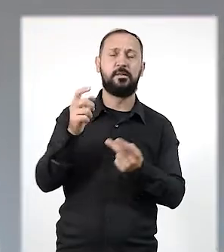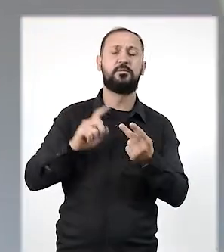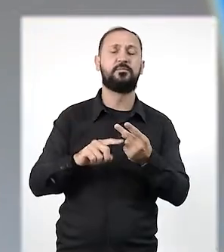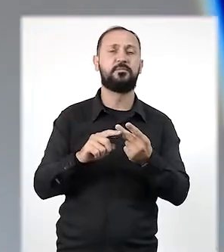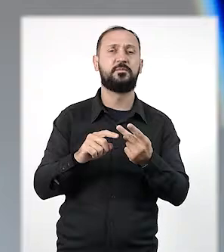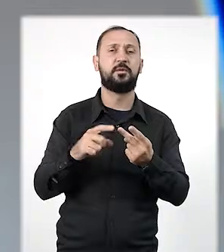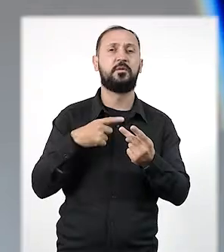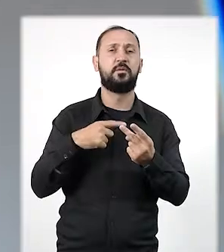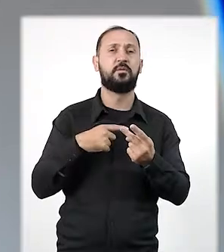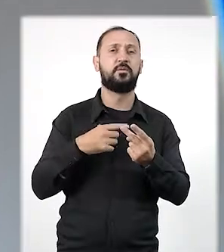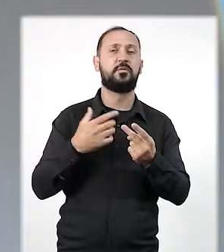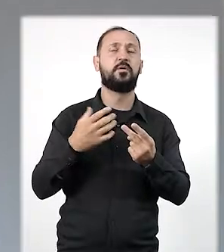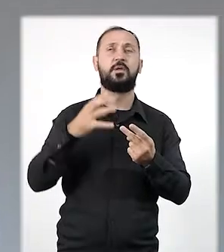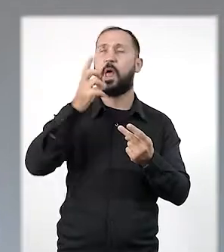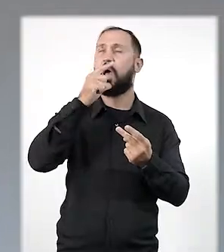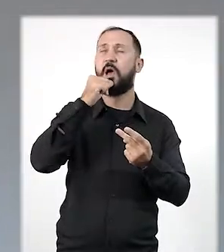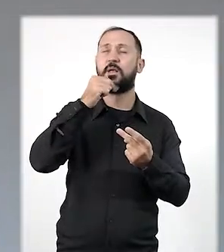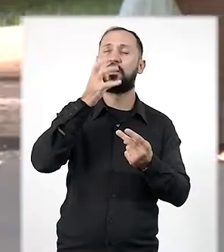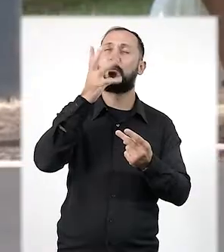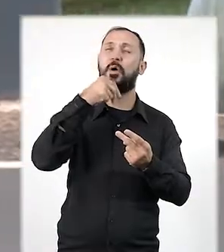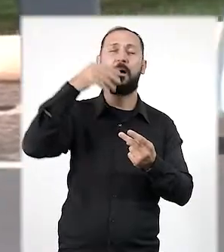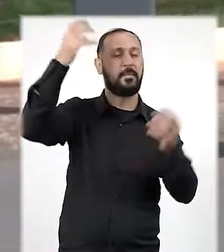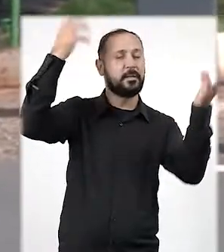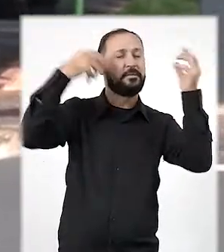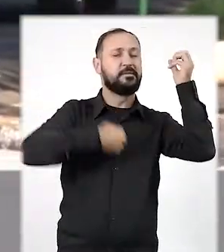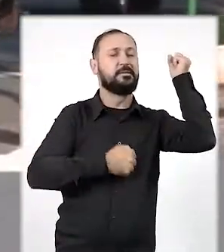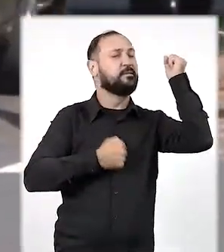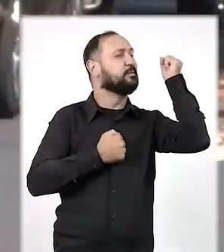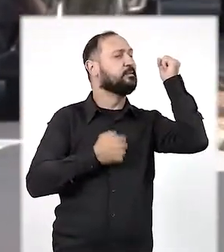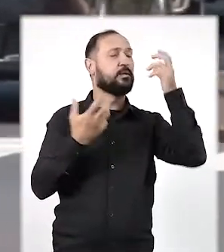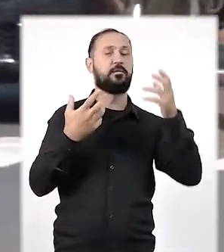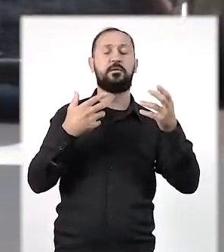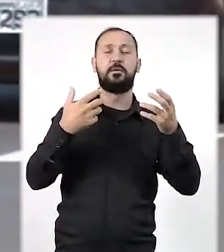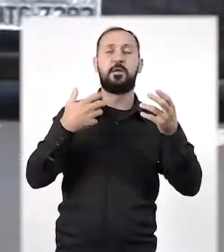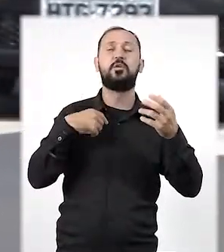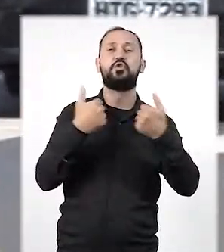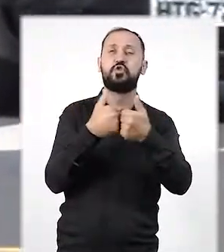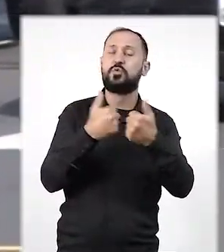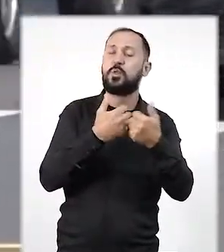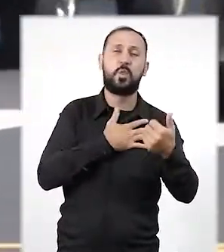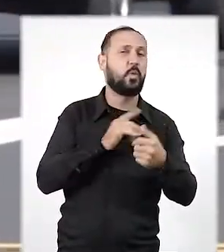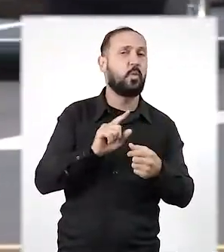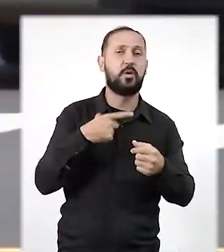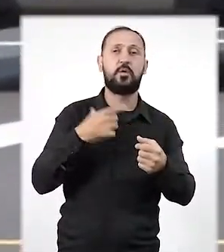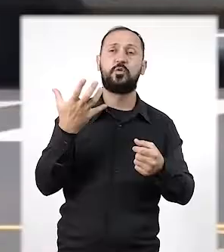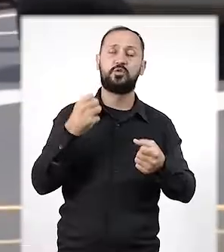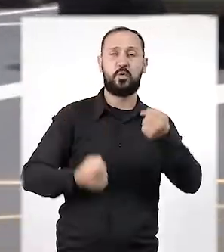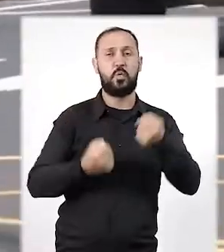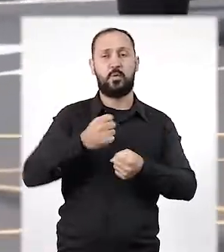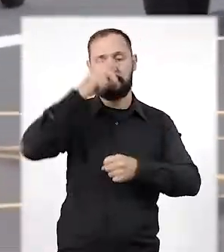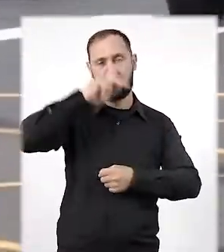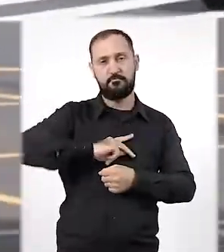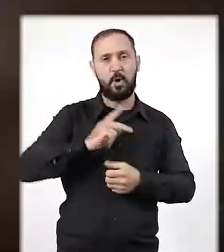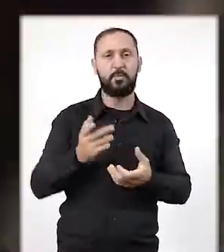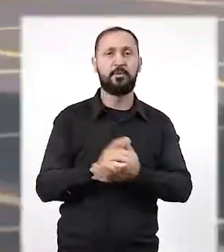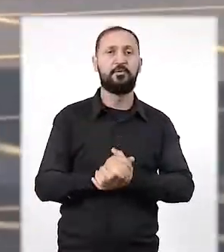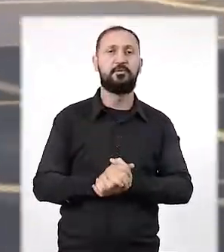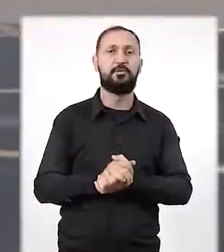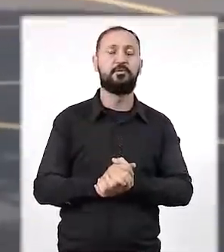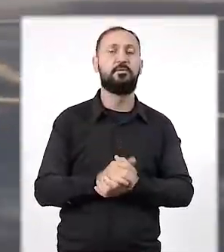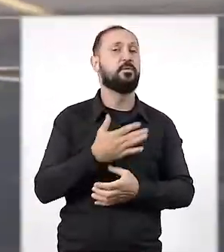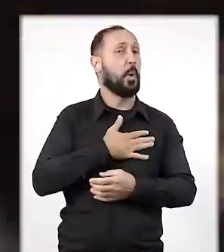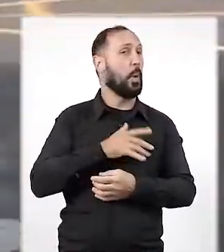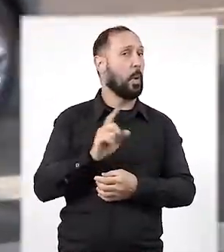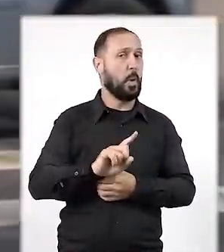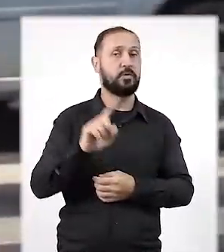ar-condicionado, a maioria gosta de demorar muito tempo no banho, a maioria não gosta de transporte coletivo, gosta de ter o transporte individual, não